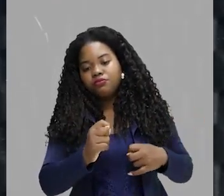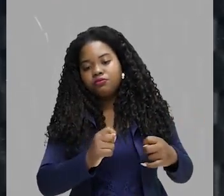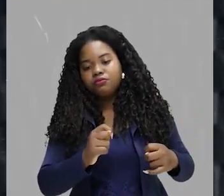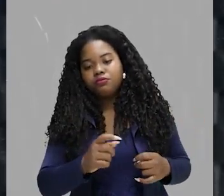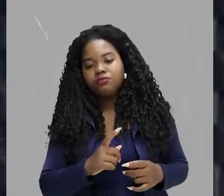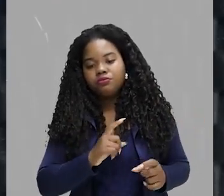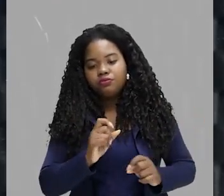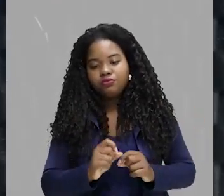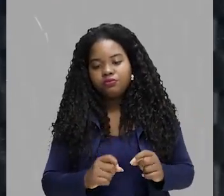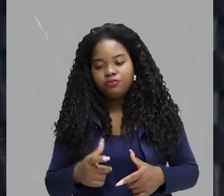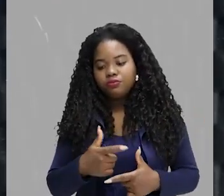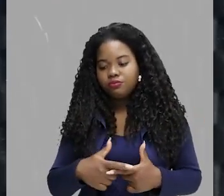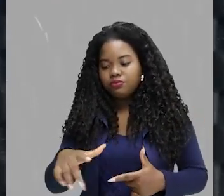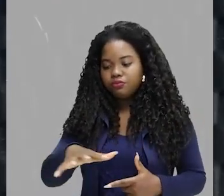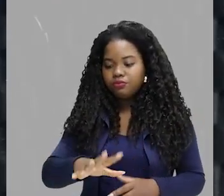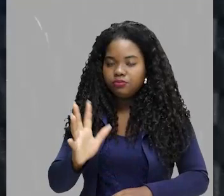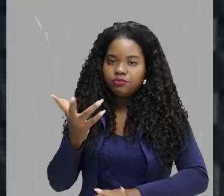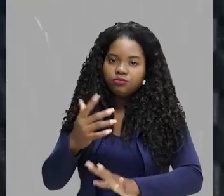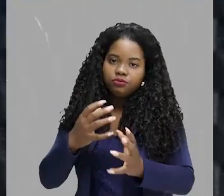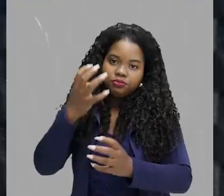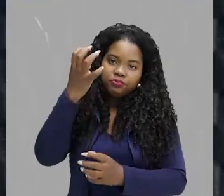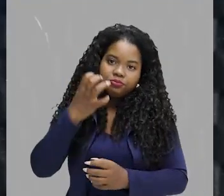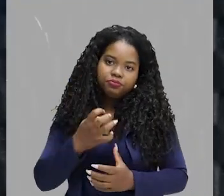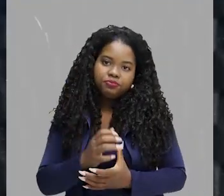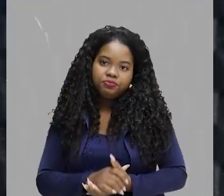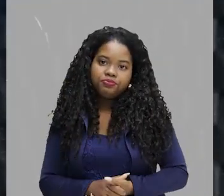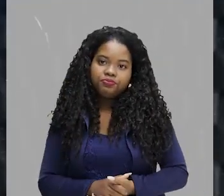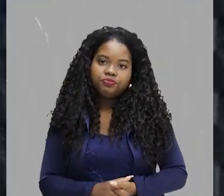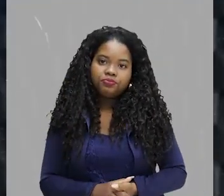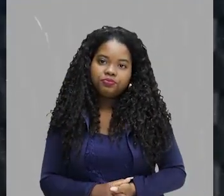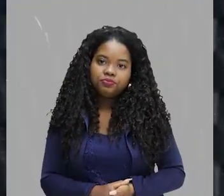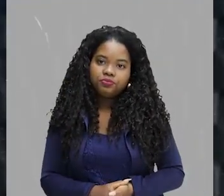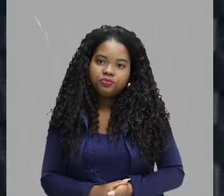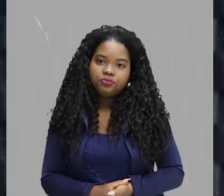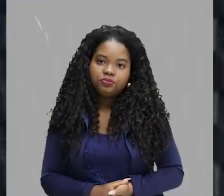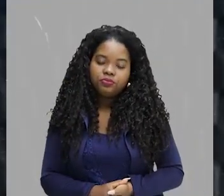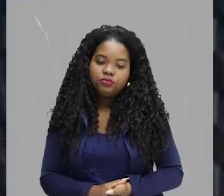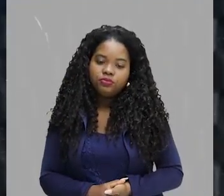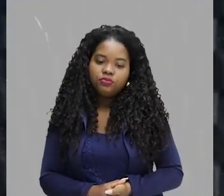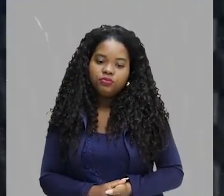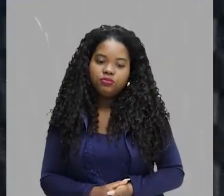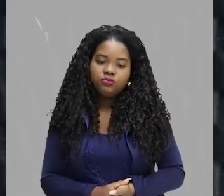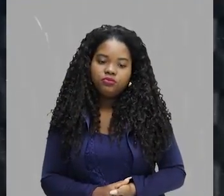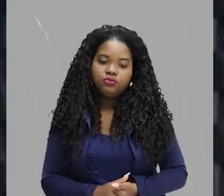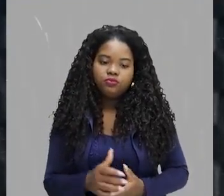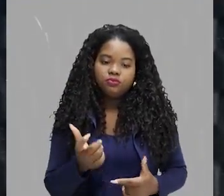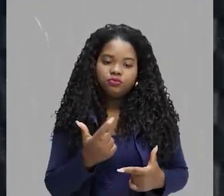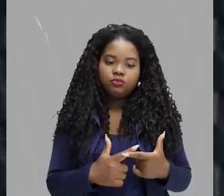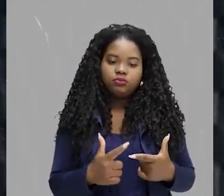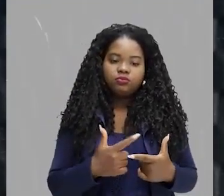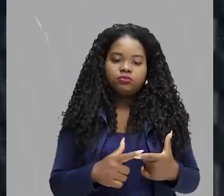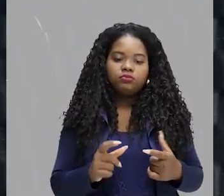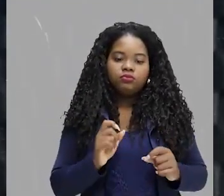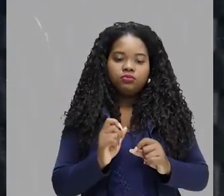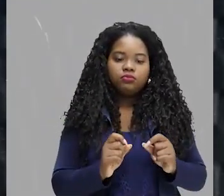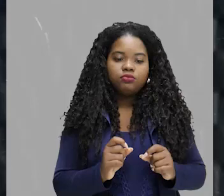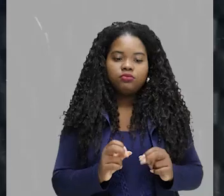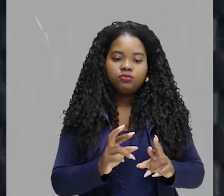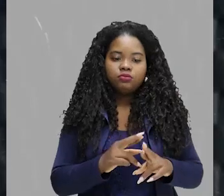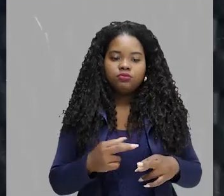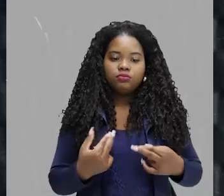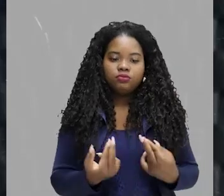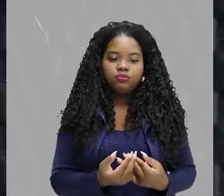problema ambiental muito sério, muito grave. E o momento onde isso foi reconhecido como um problema foi aqui no Clube de